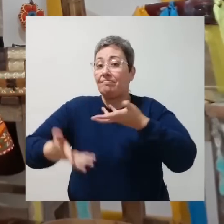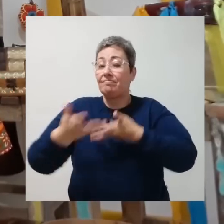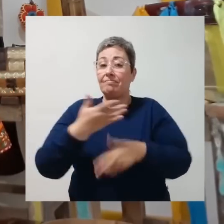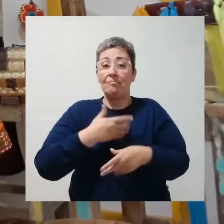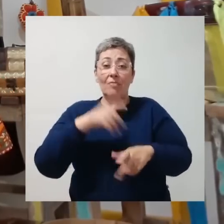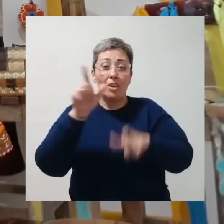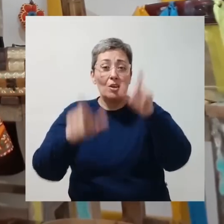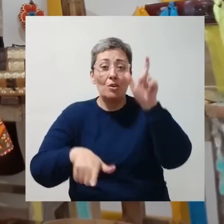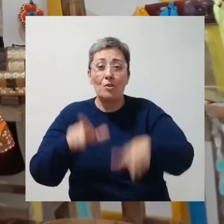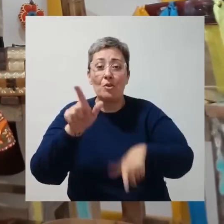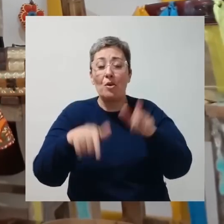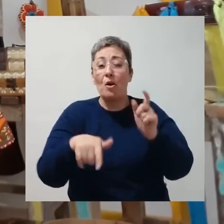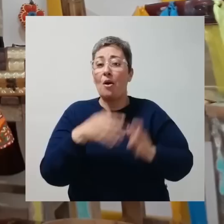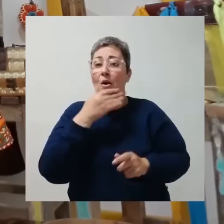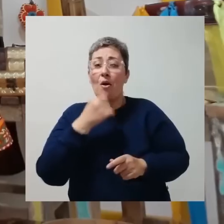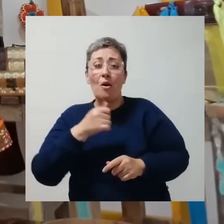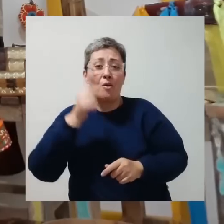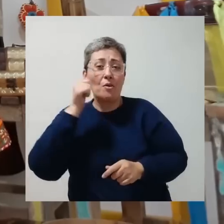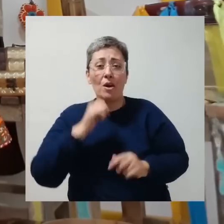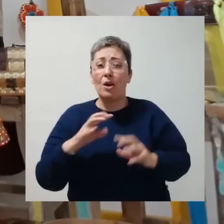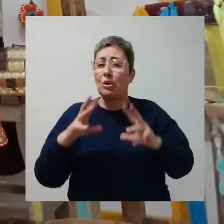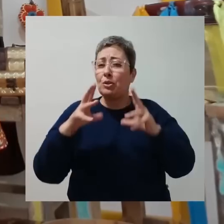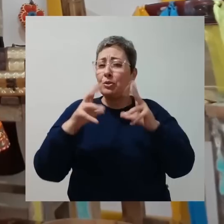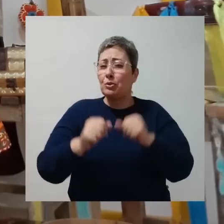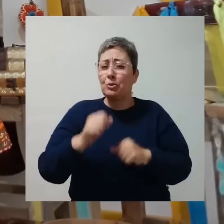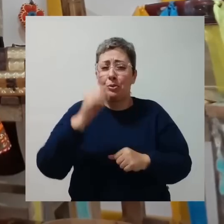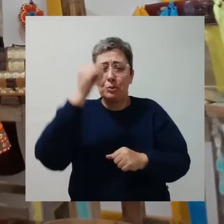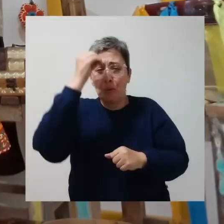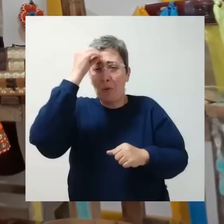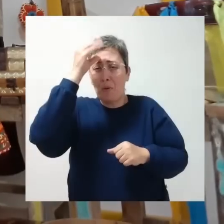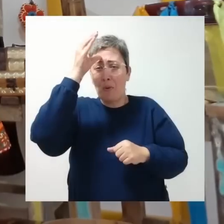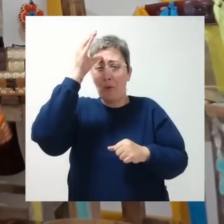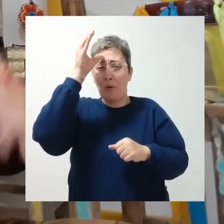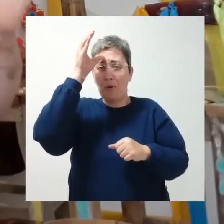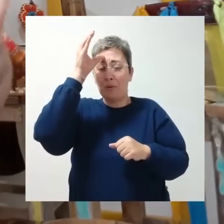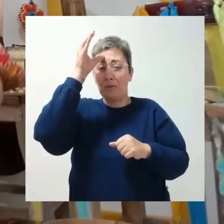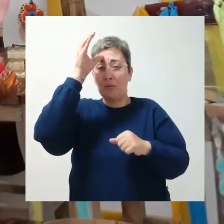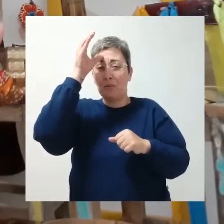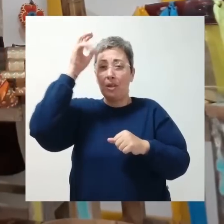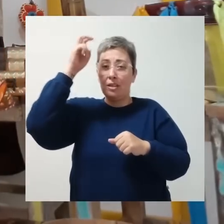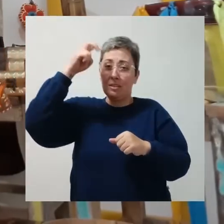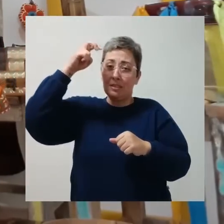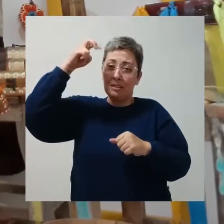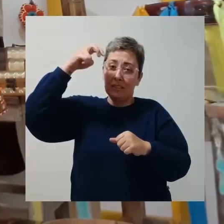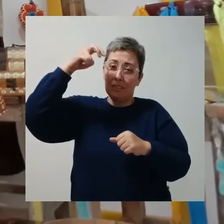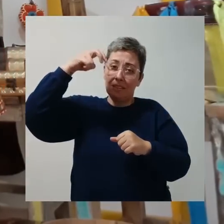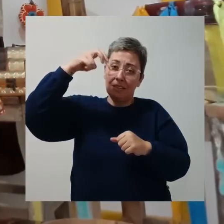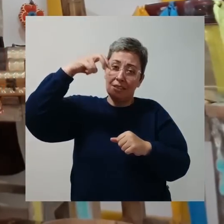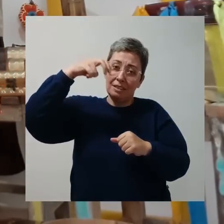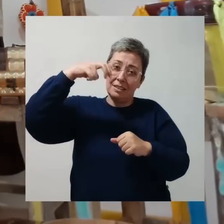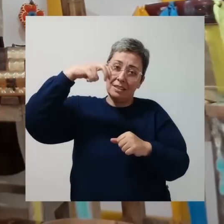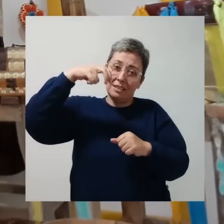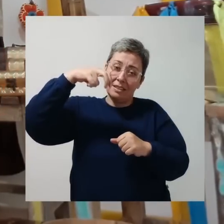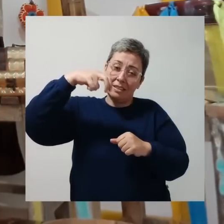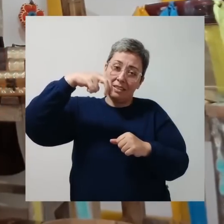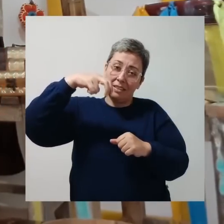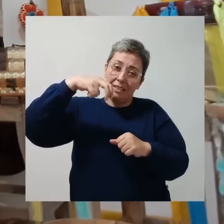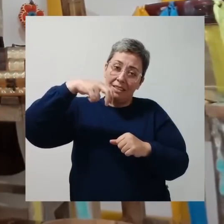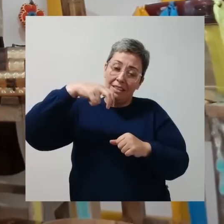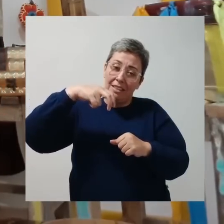compartilhar com os homens, com as mulheres, todo aquele seu conhecimento, desce as